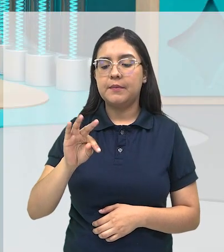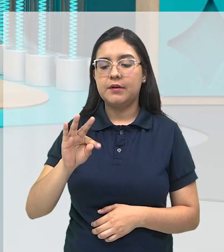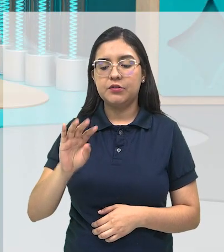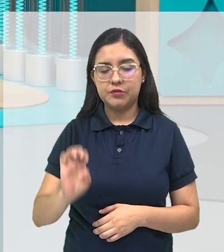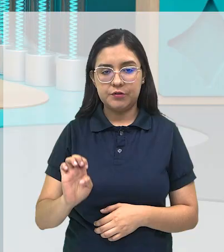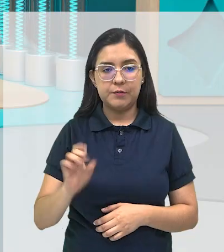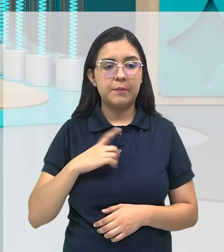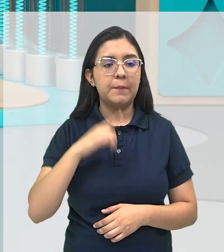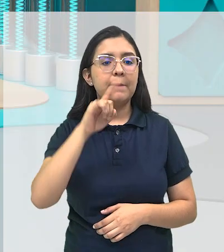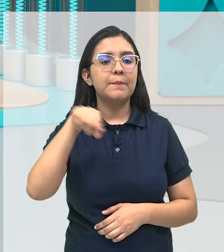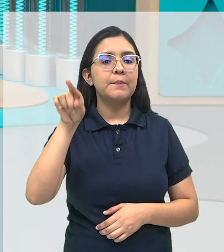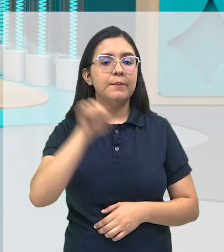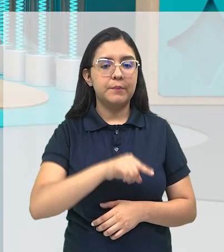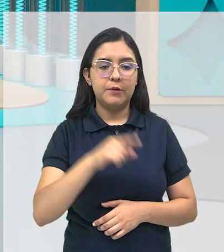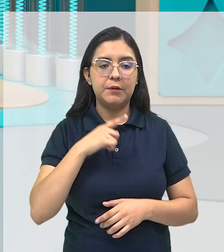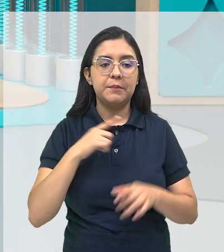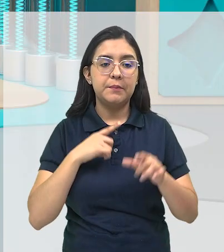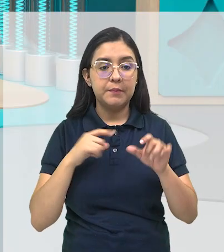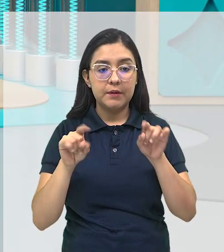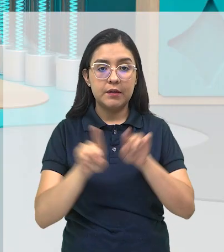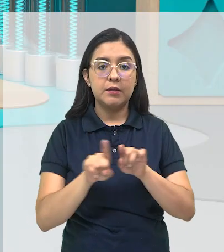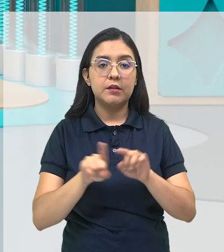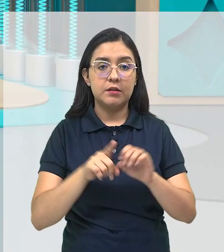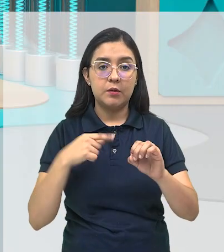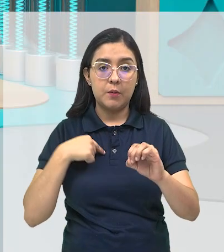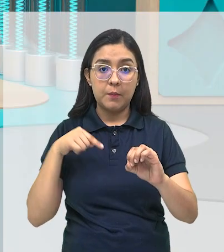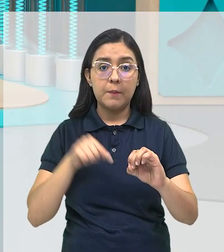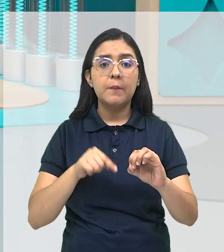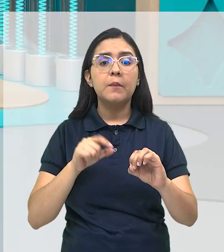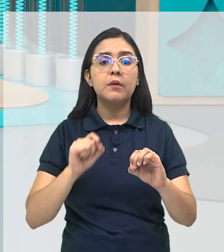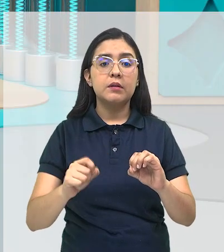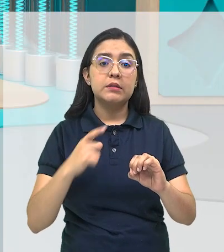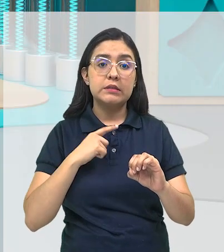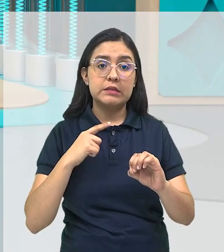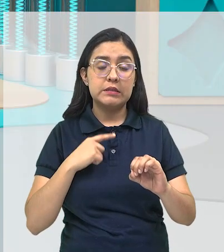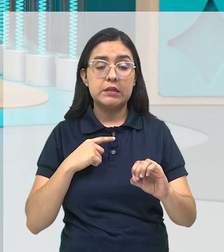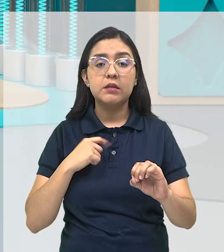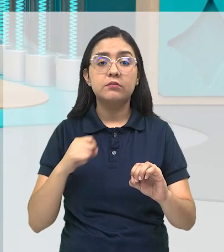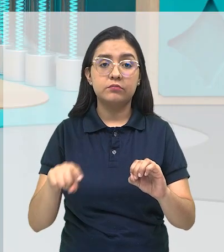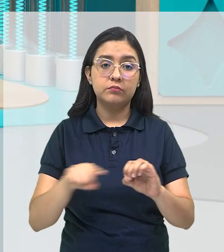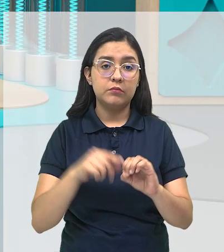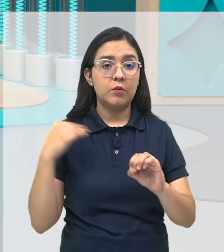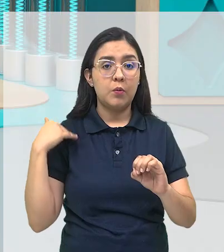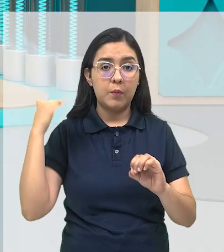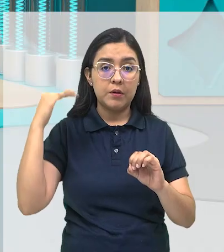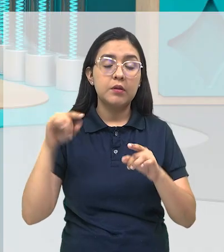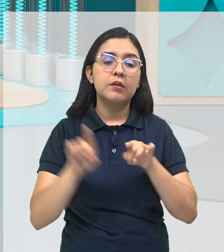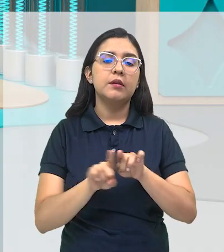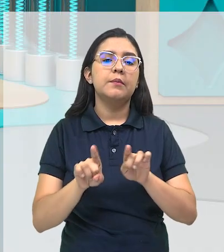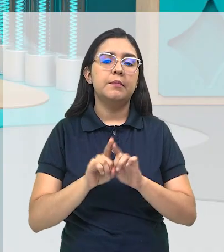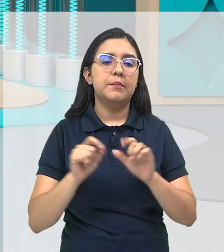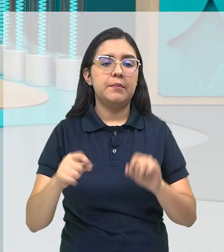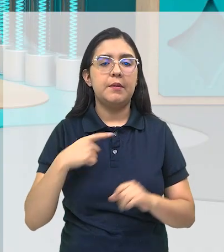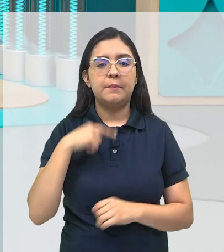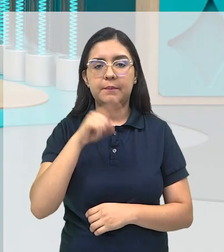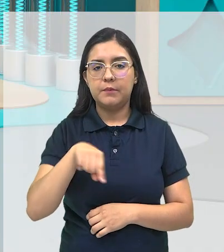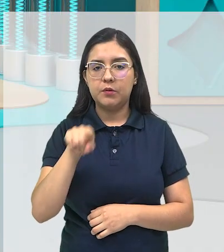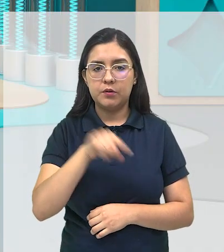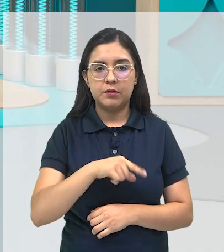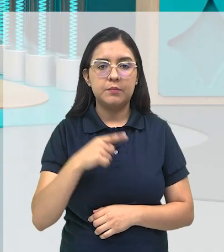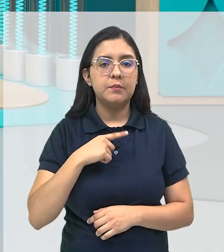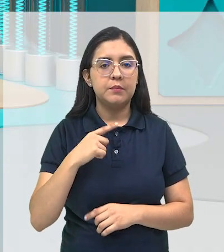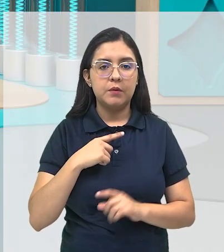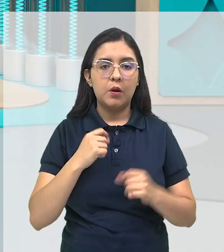remate. É proibido bater na bola quando ela estiver acima do ombro. É proibido jogar a bola na direção de